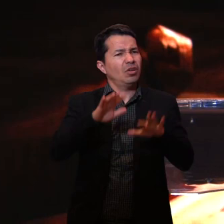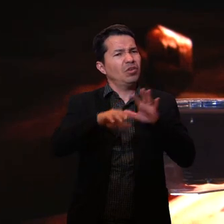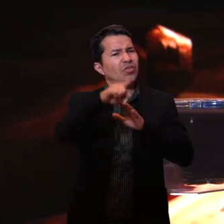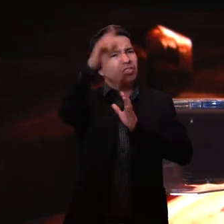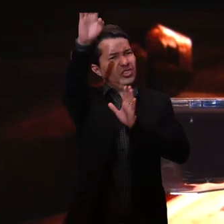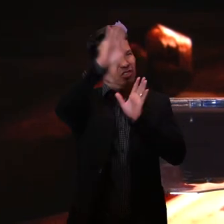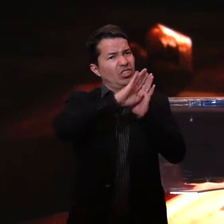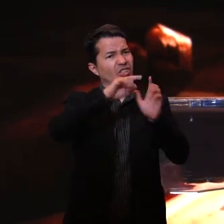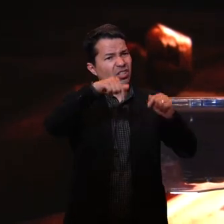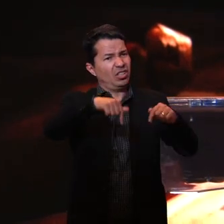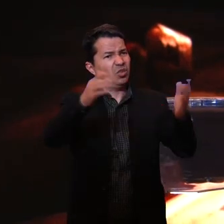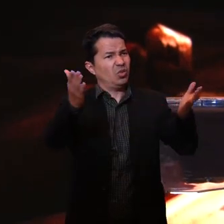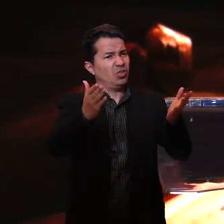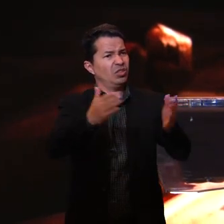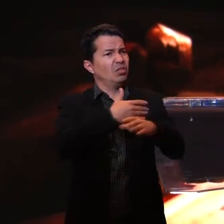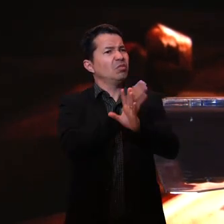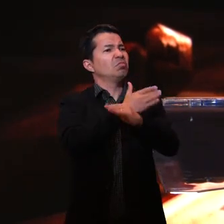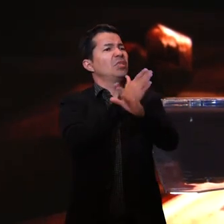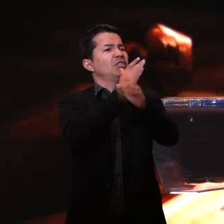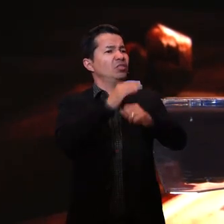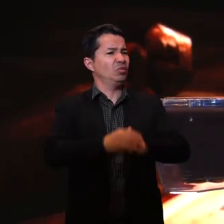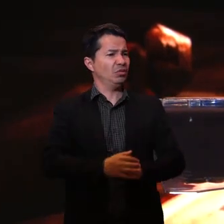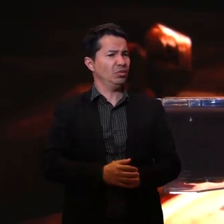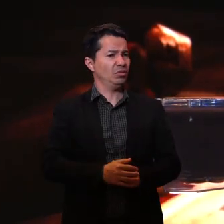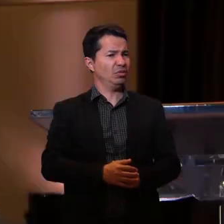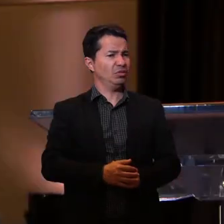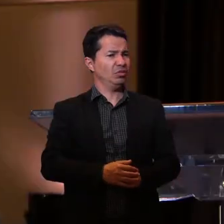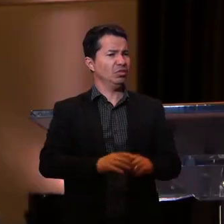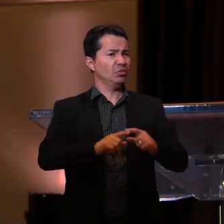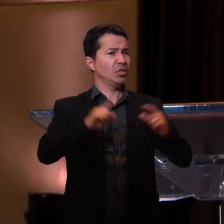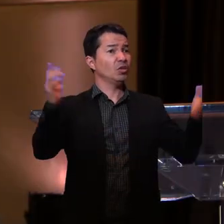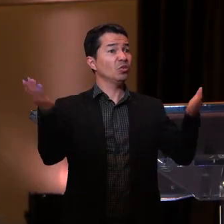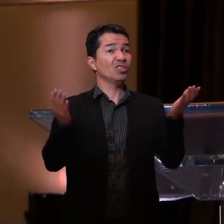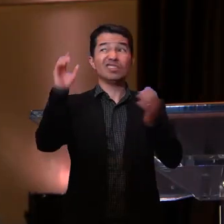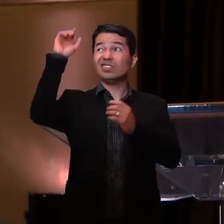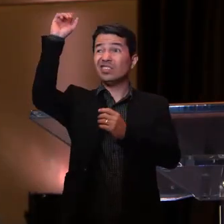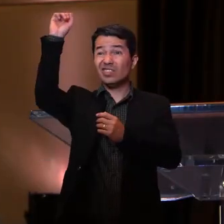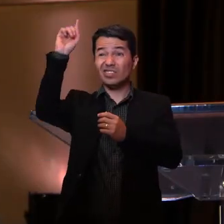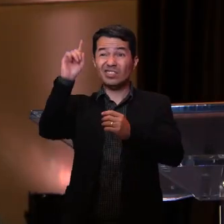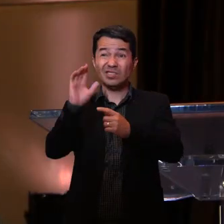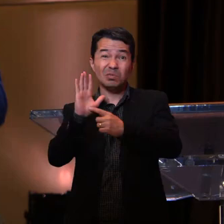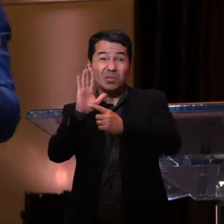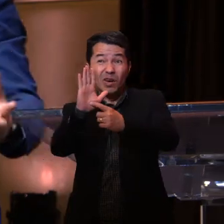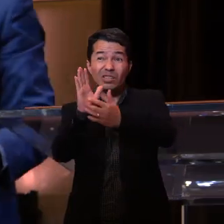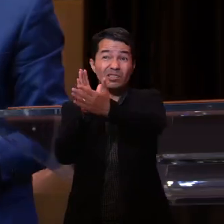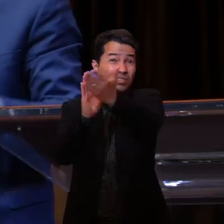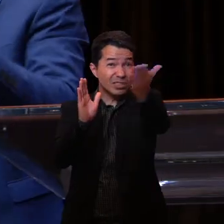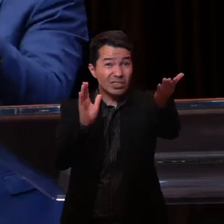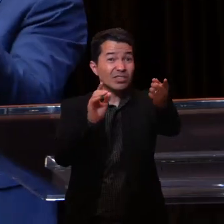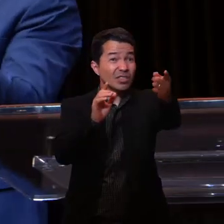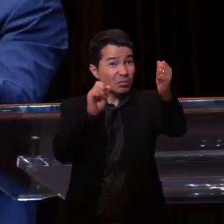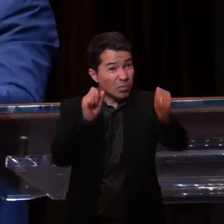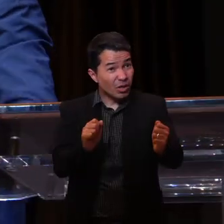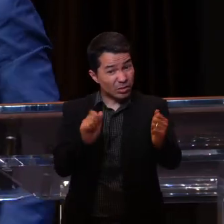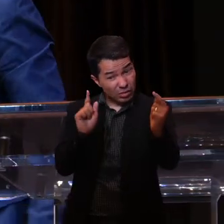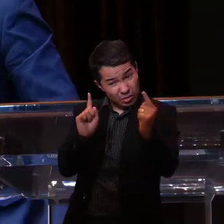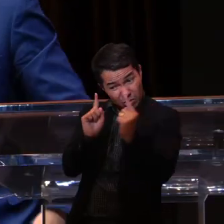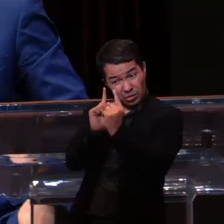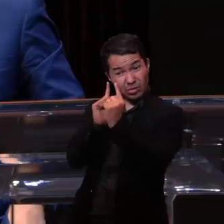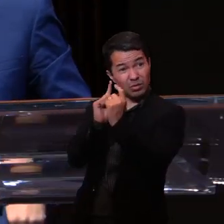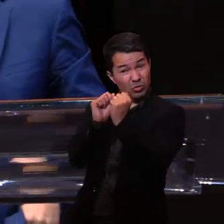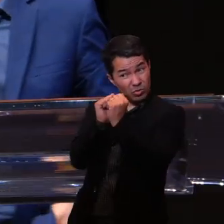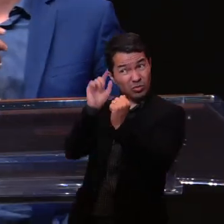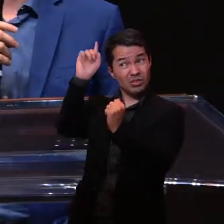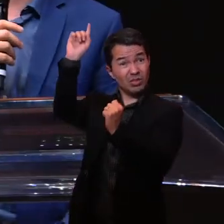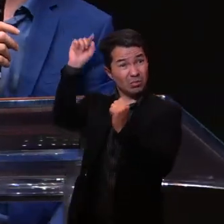Deus te trouxe aqui para mostrar uma realidade da nossa vida longe de Deus. E ele continua, a última imagem que ele vai